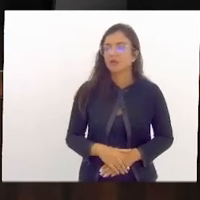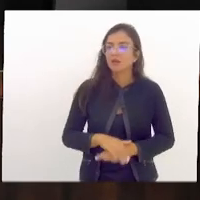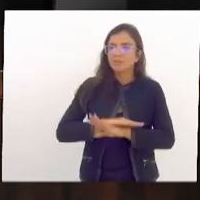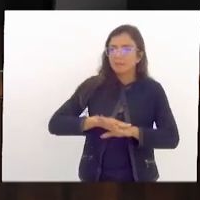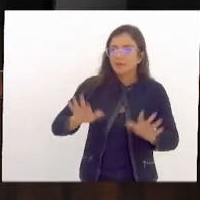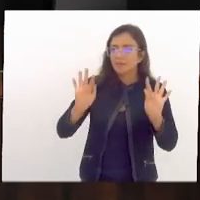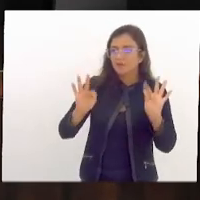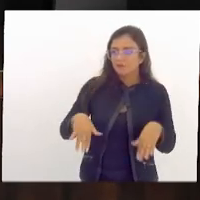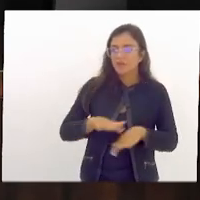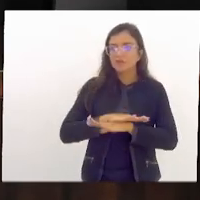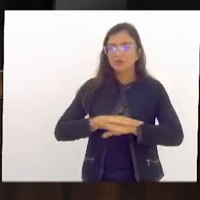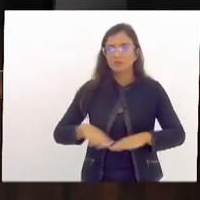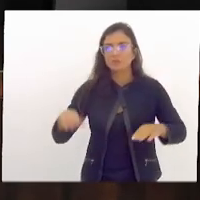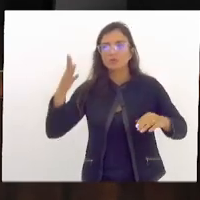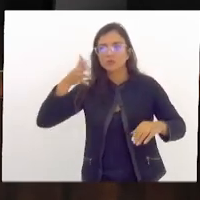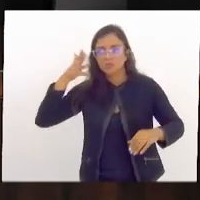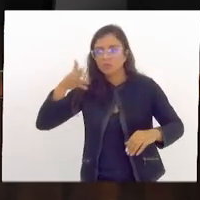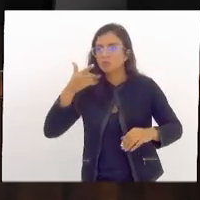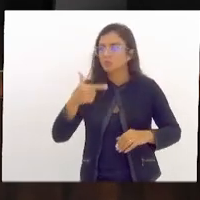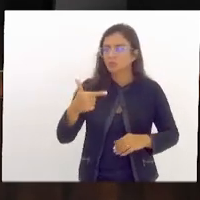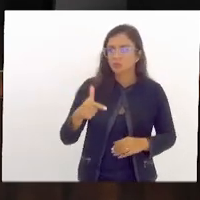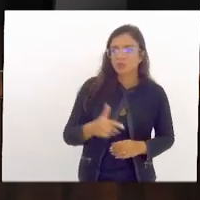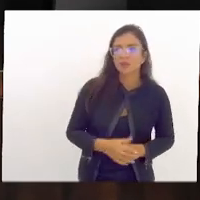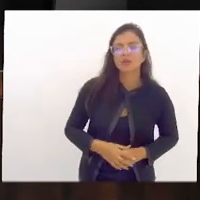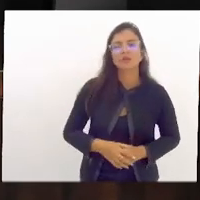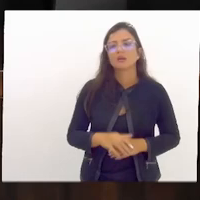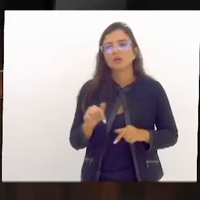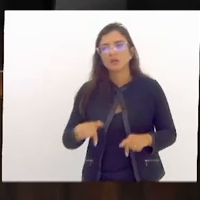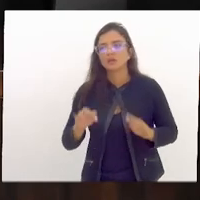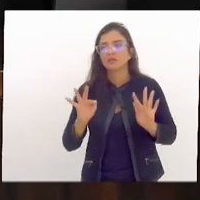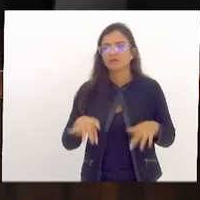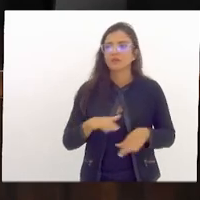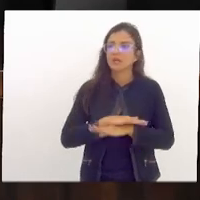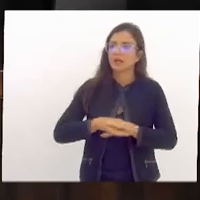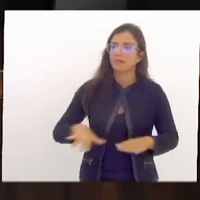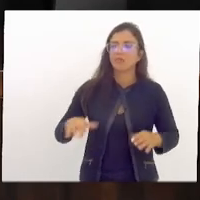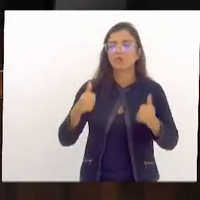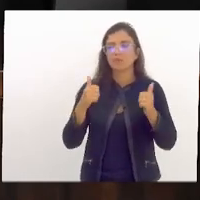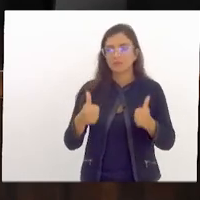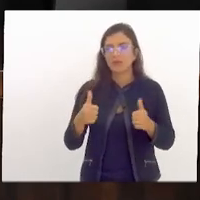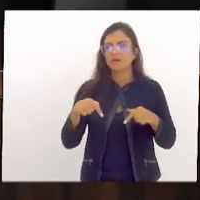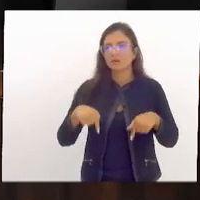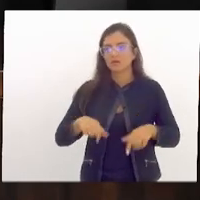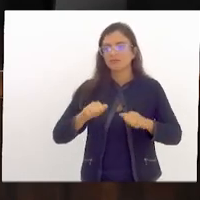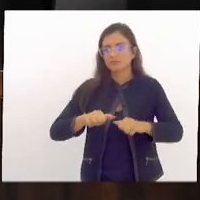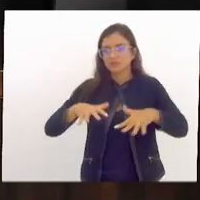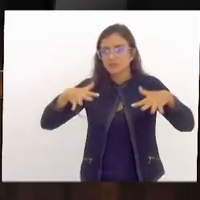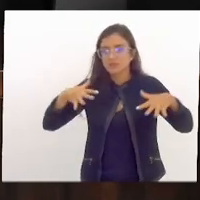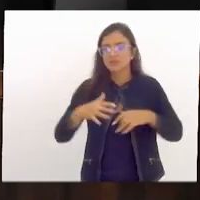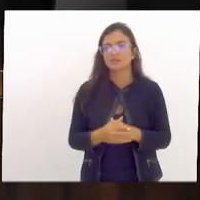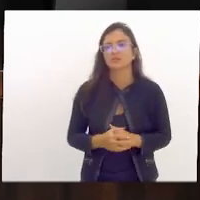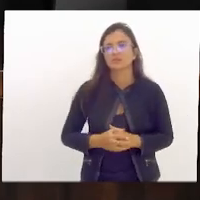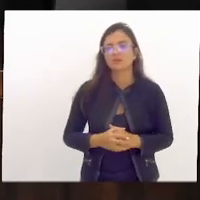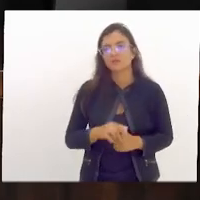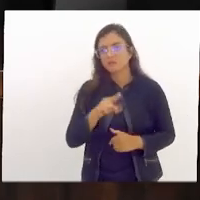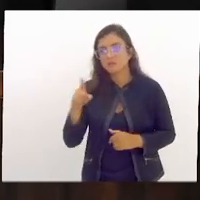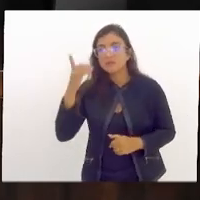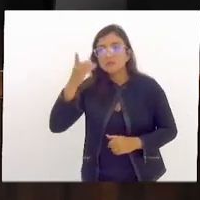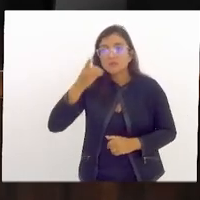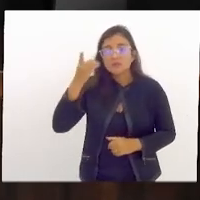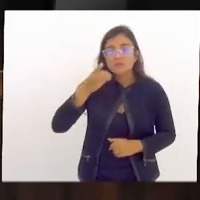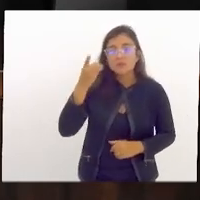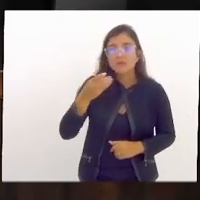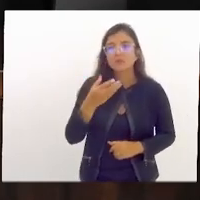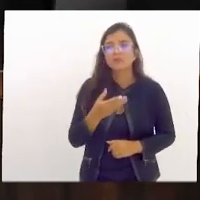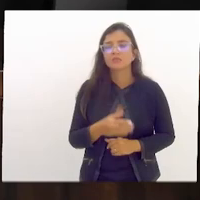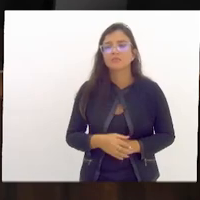havendo a tratar, não havendo mais oradores inscritos no expediente final, declaro encerrada a presente sessão, convocando os senhores deputados e as senhoras deputadas